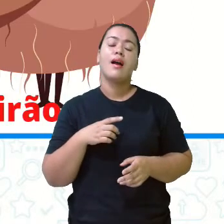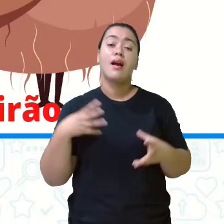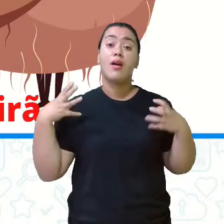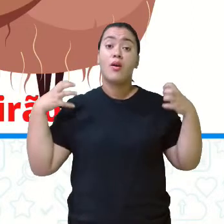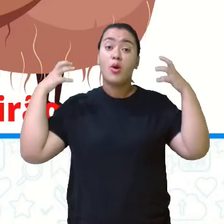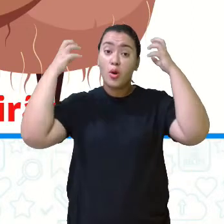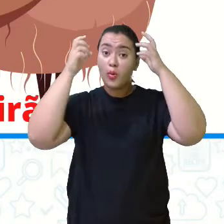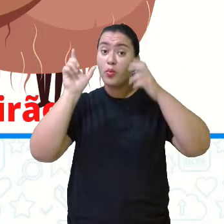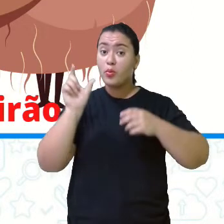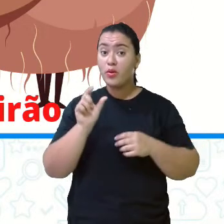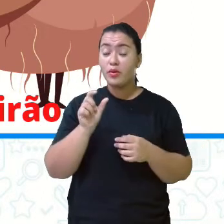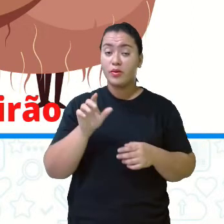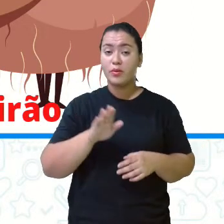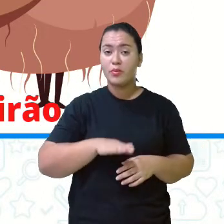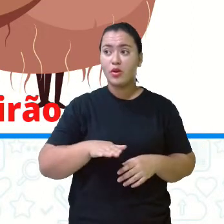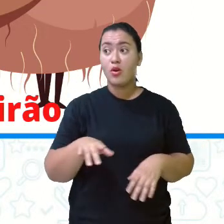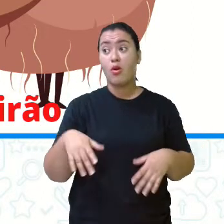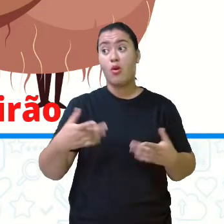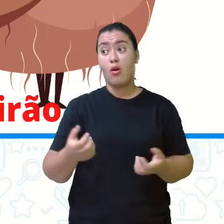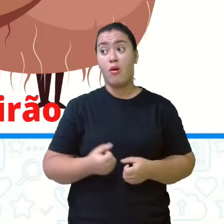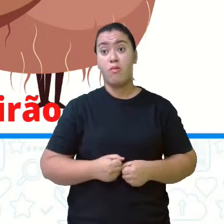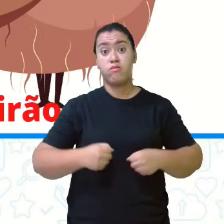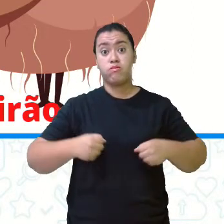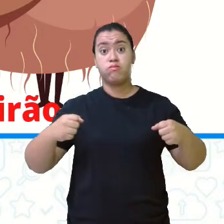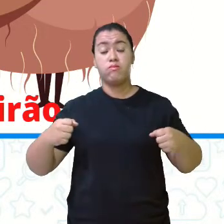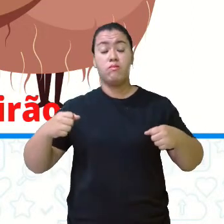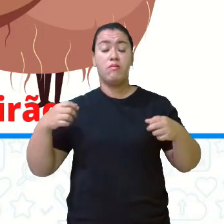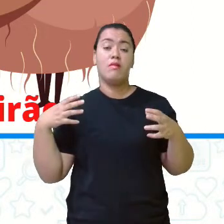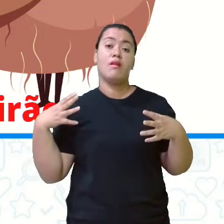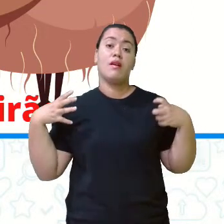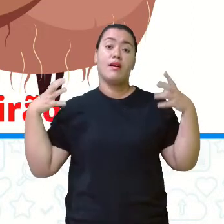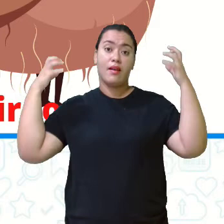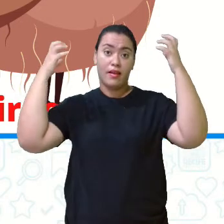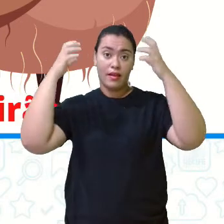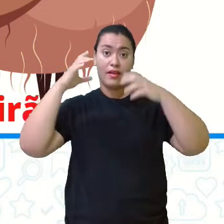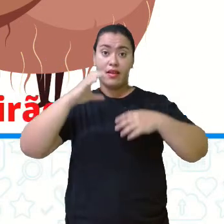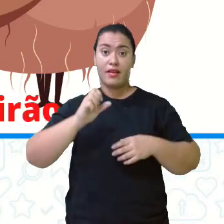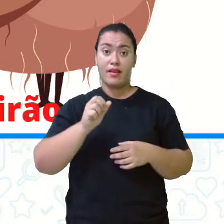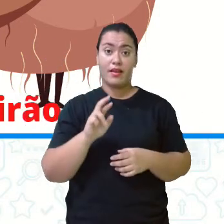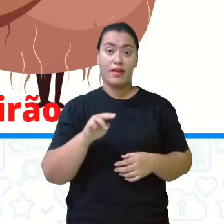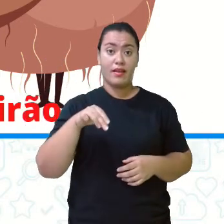diminutivo, ou um carneirão, aumentativo. E aí,